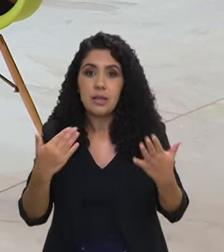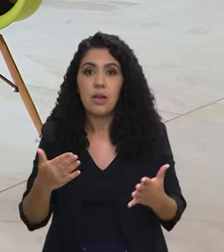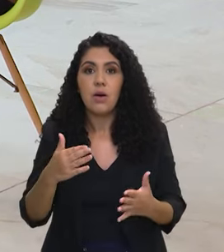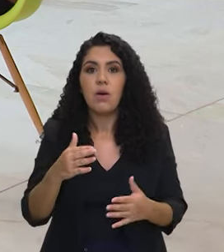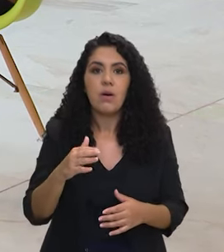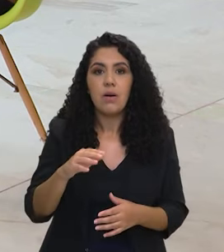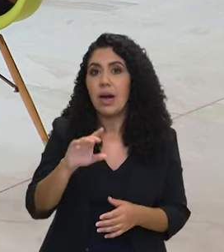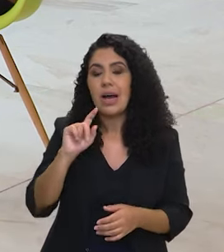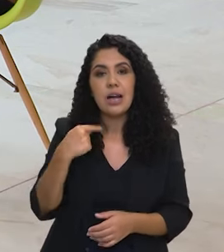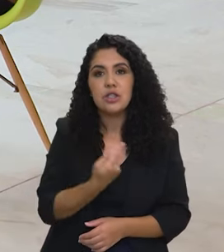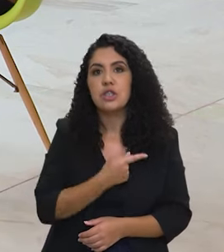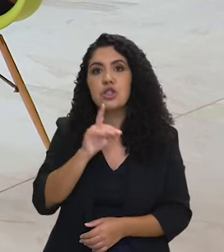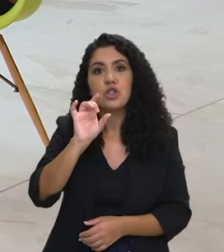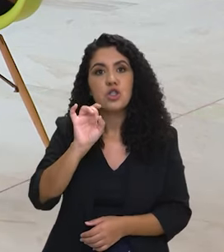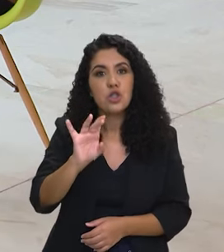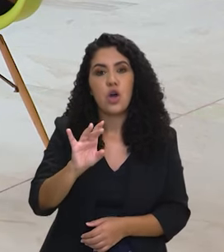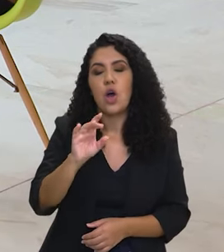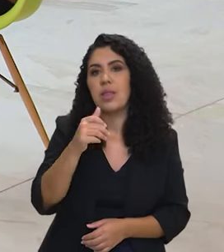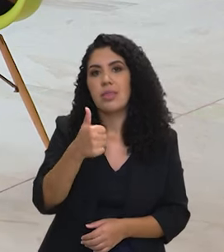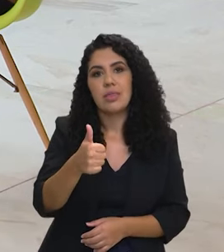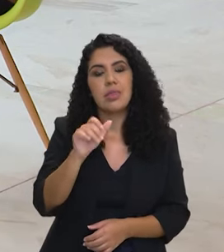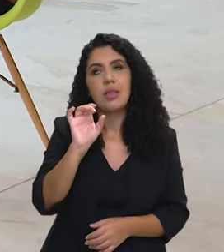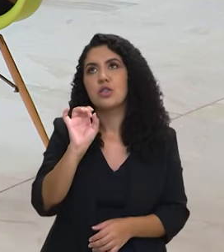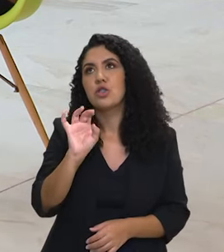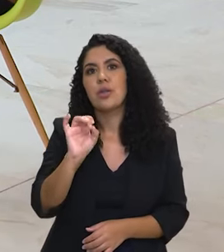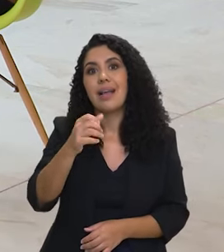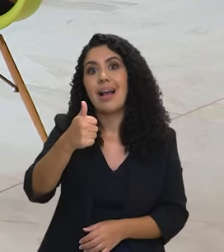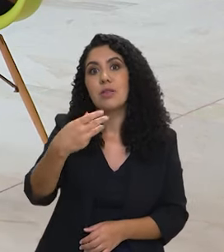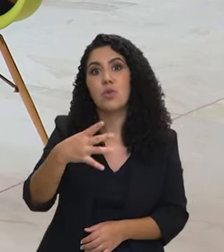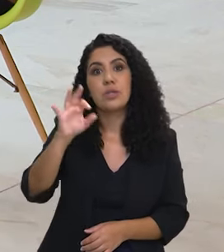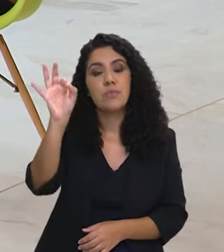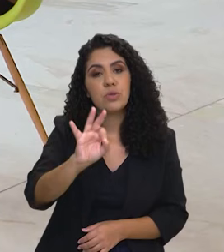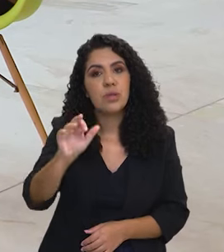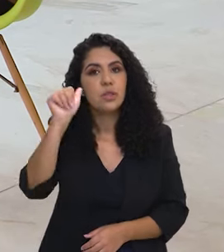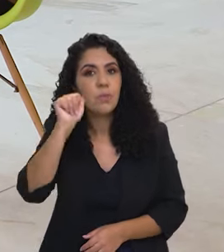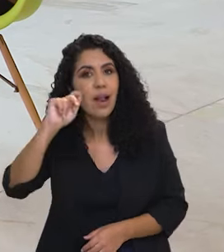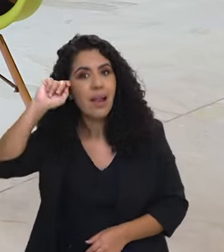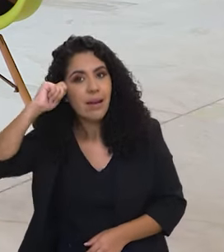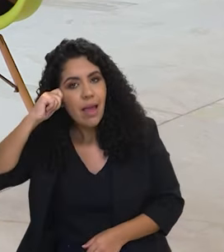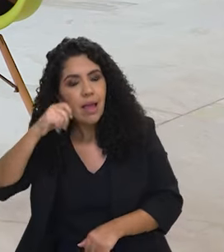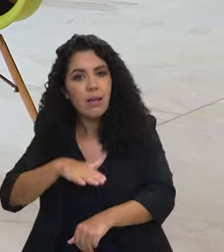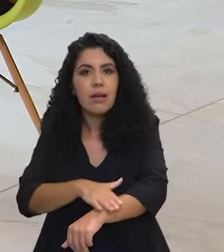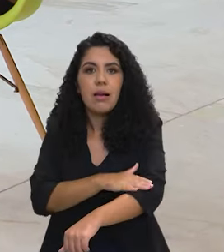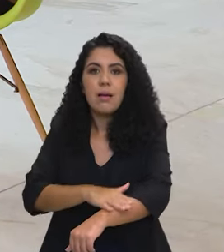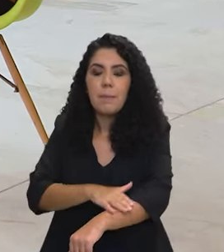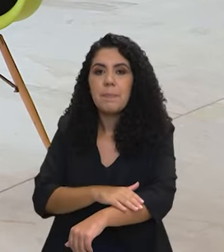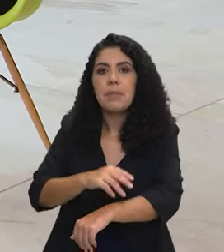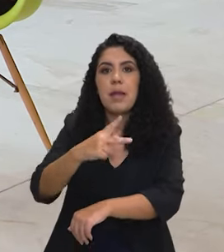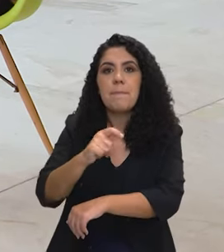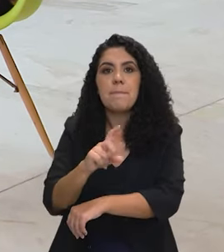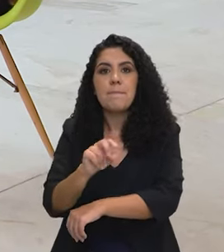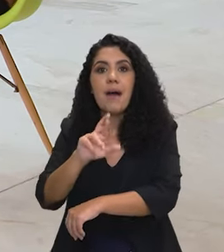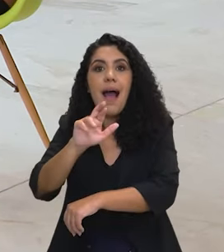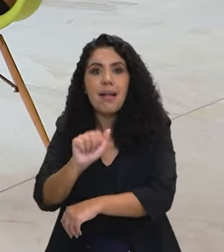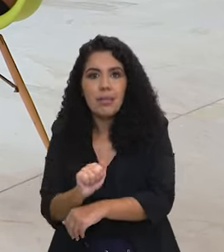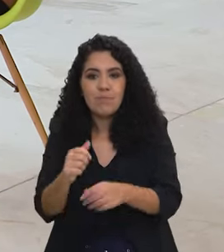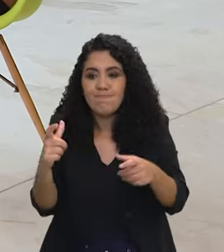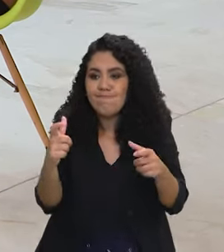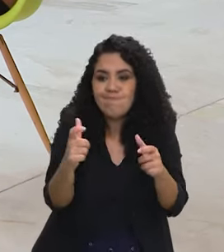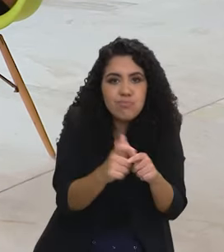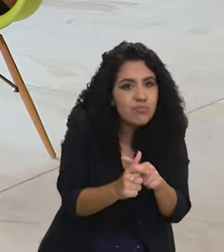gente tem 14% apenas de mulheres pretas e pardas. Ou seja, é uma extrema minoria dentro de uma